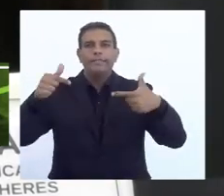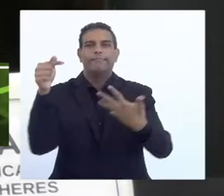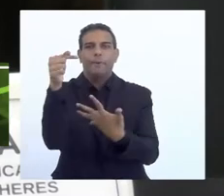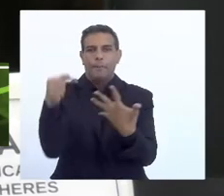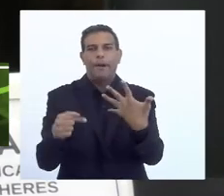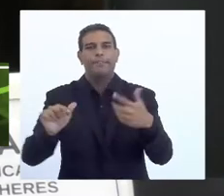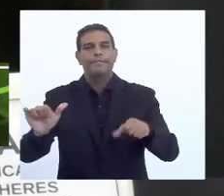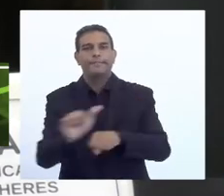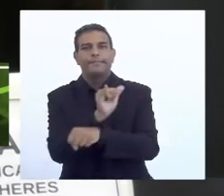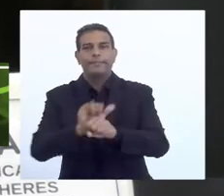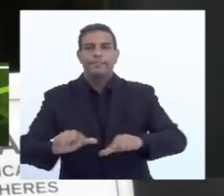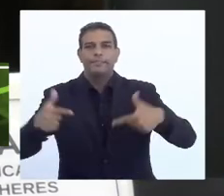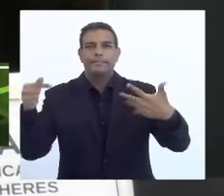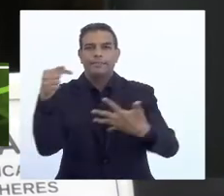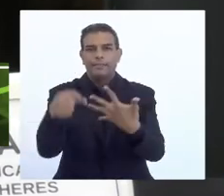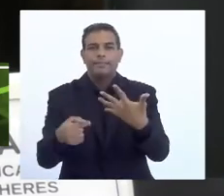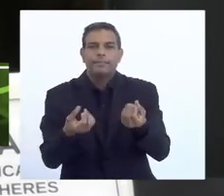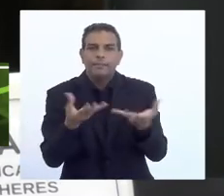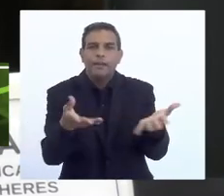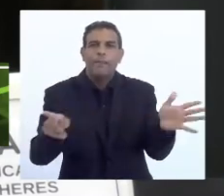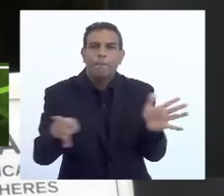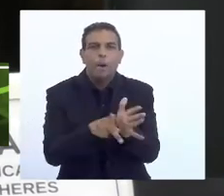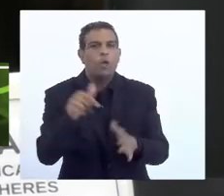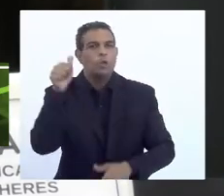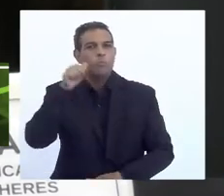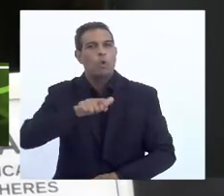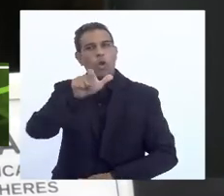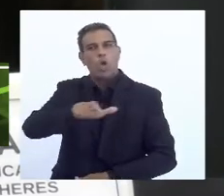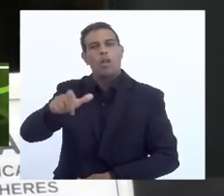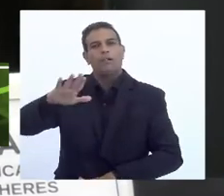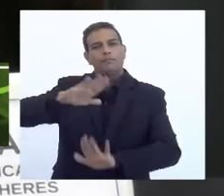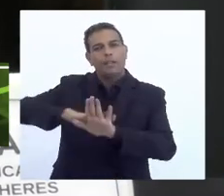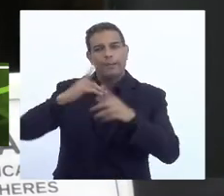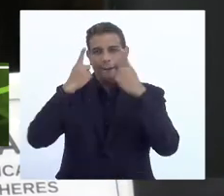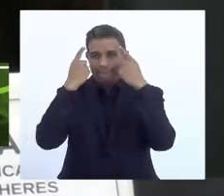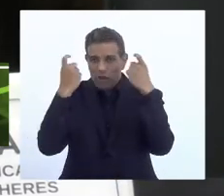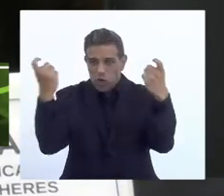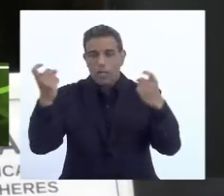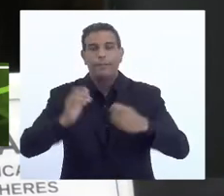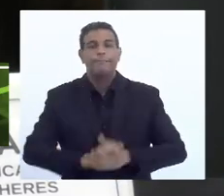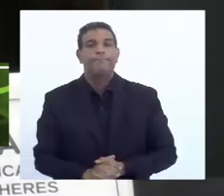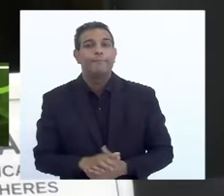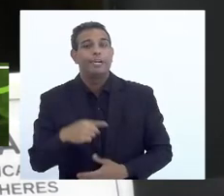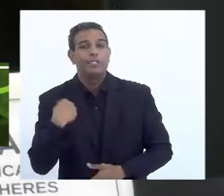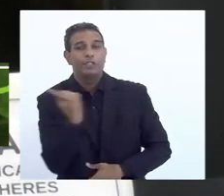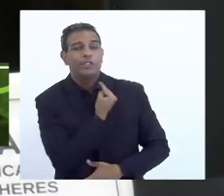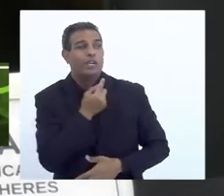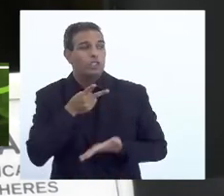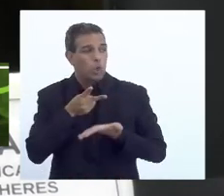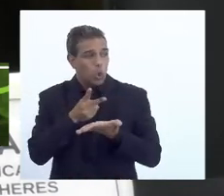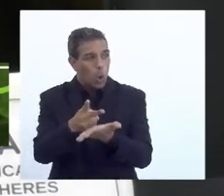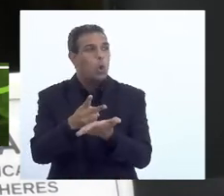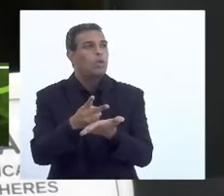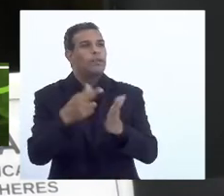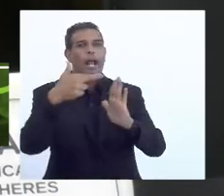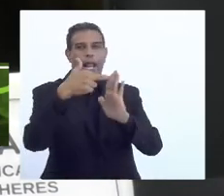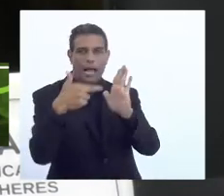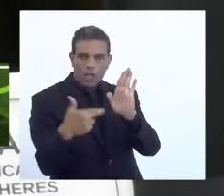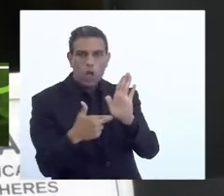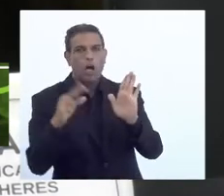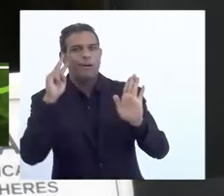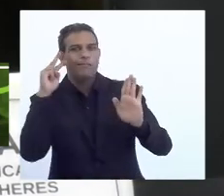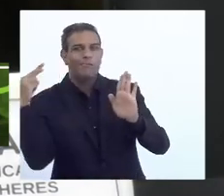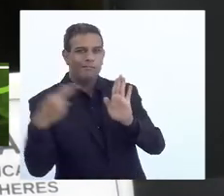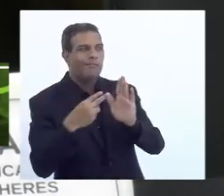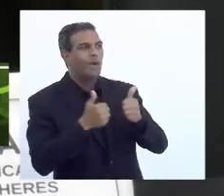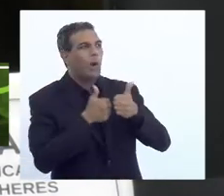criar ações efetivas para as mulheres que passam por esse tipo de violência. E outro ponto é a gente continuar produzindo relatórios para